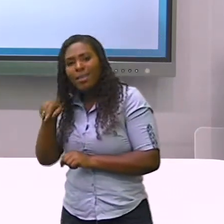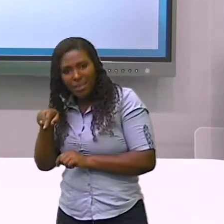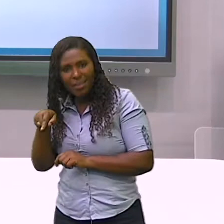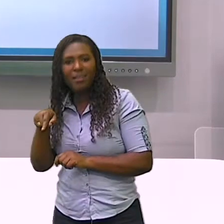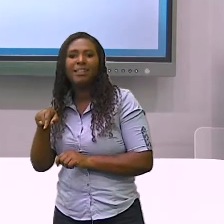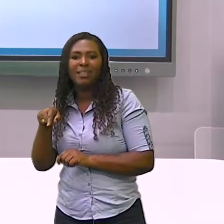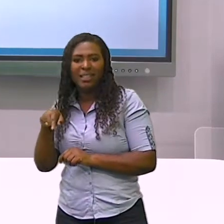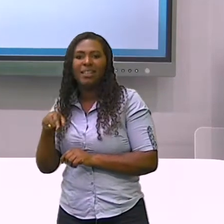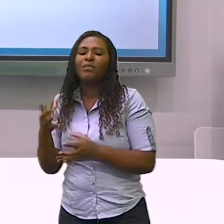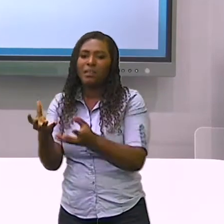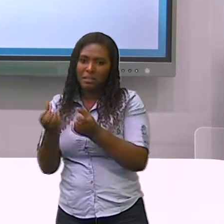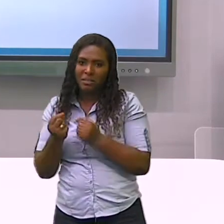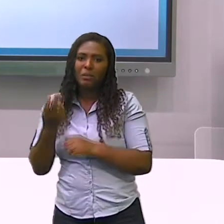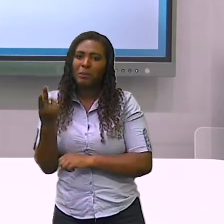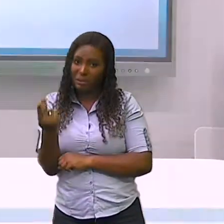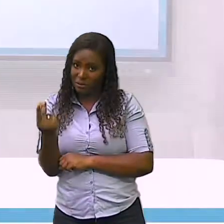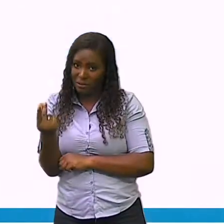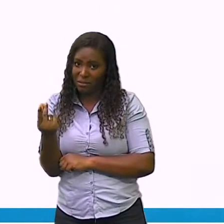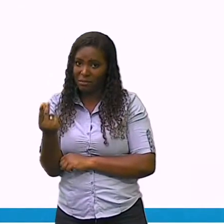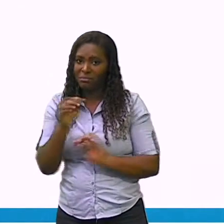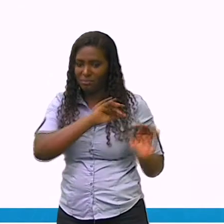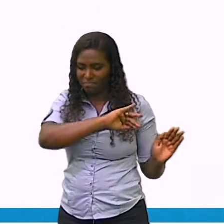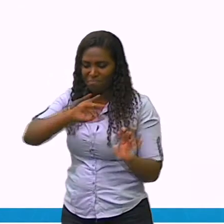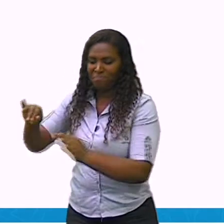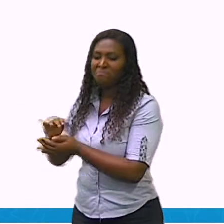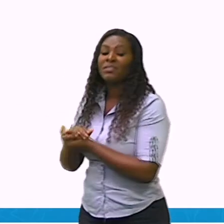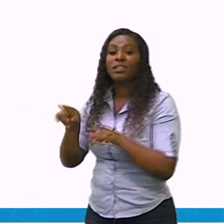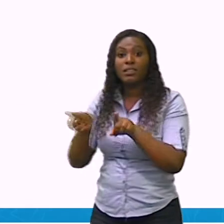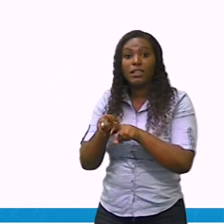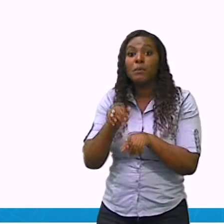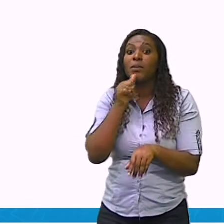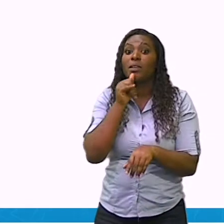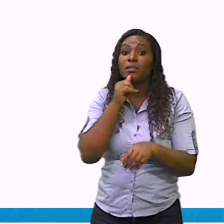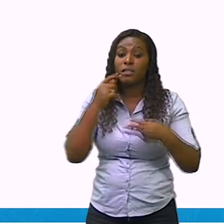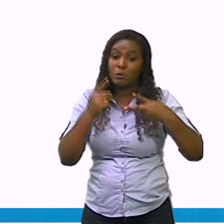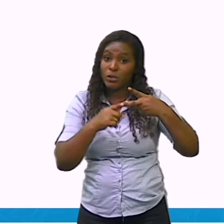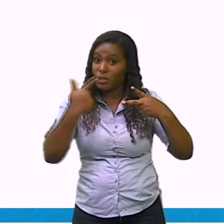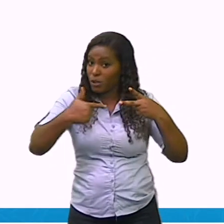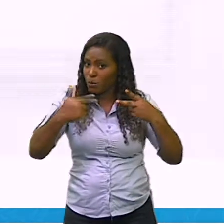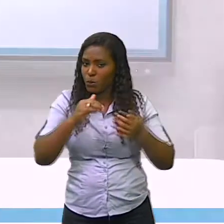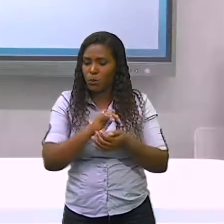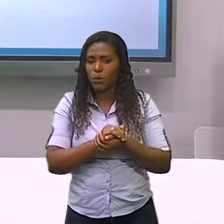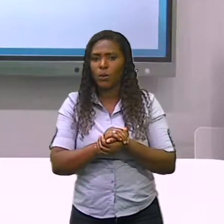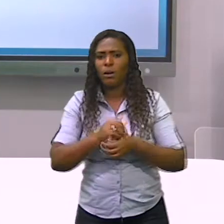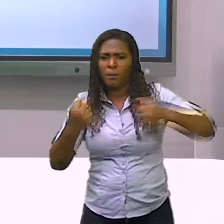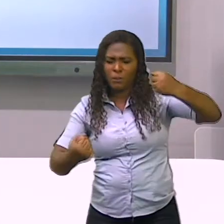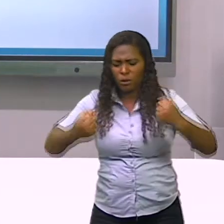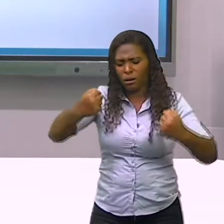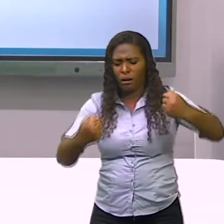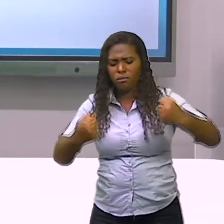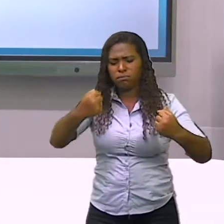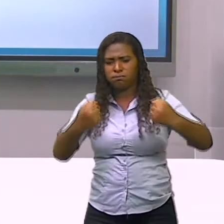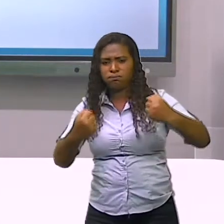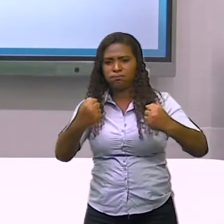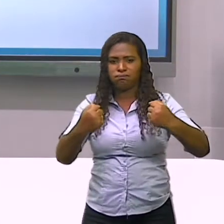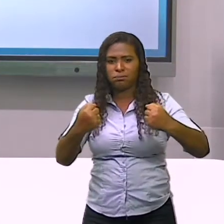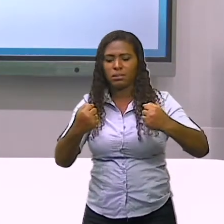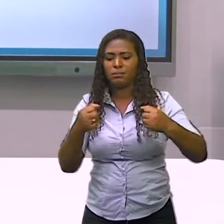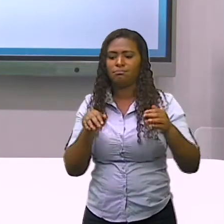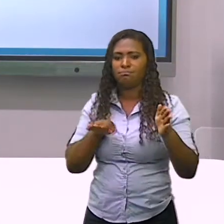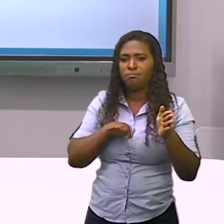com combustível é calculado em função de quê? Eu vou